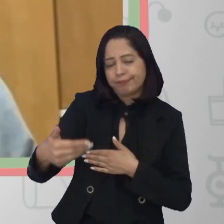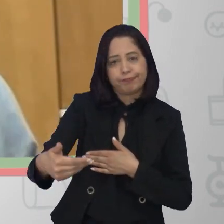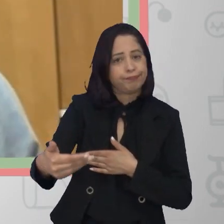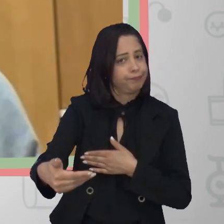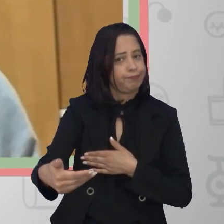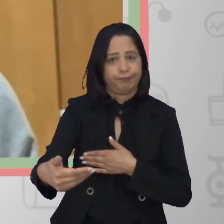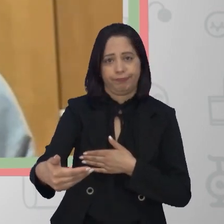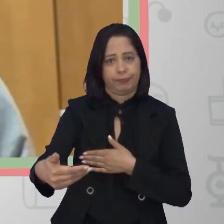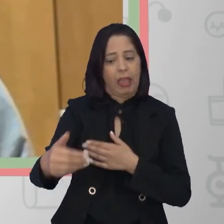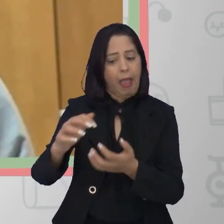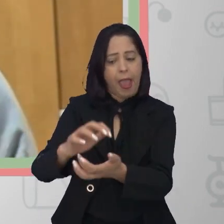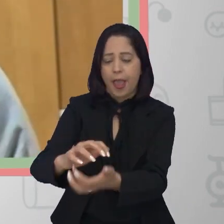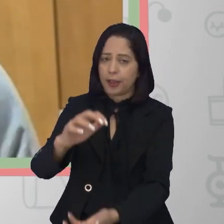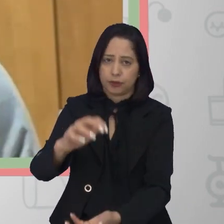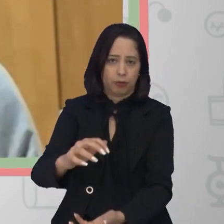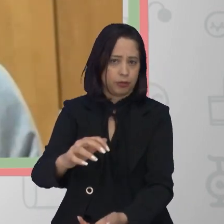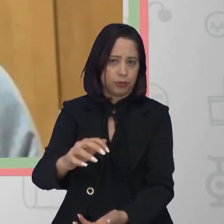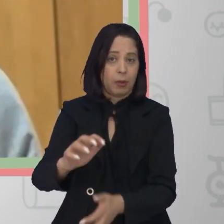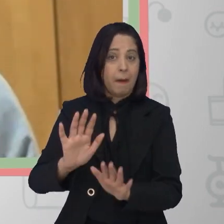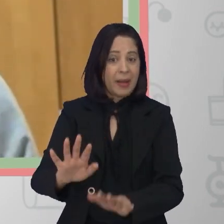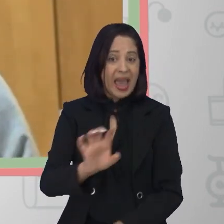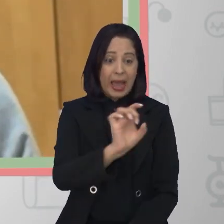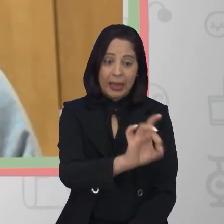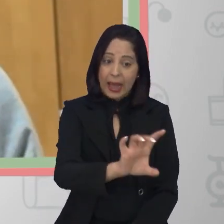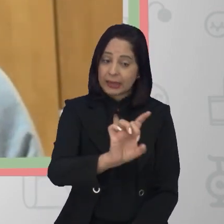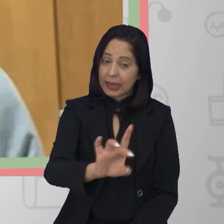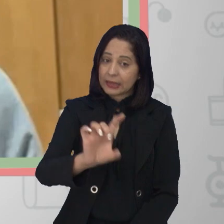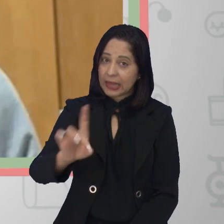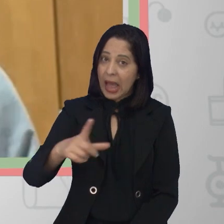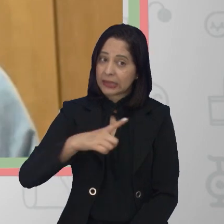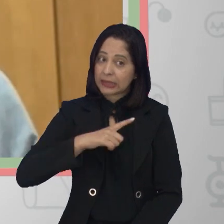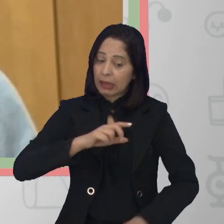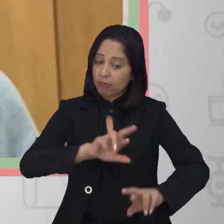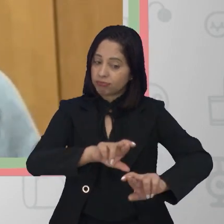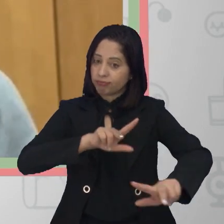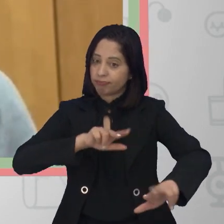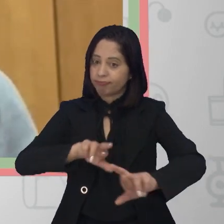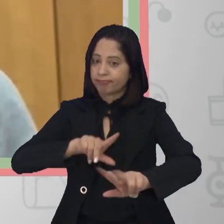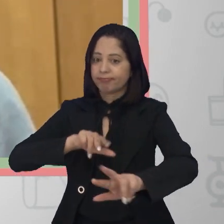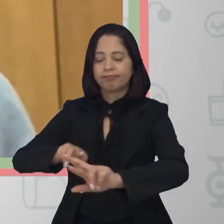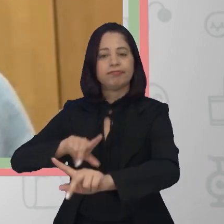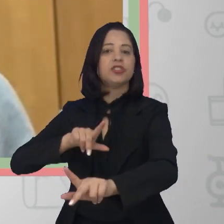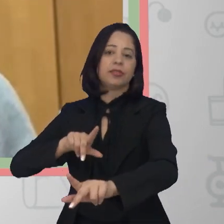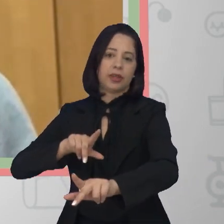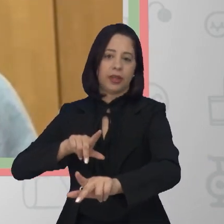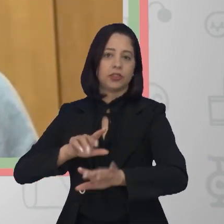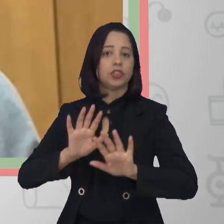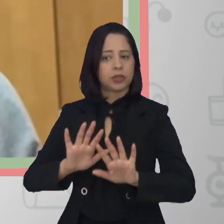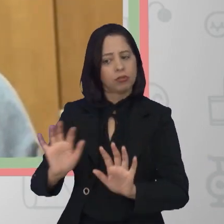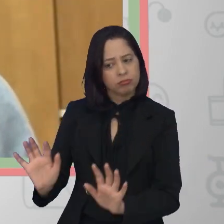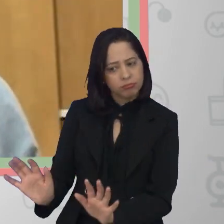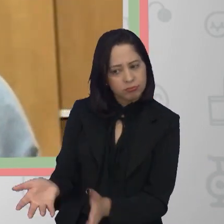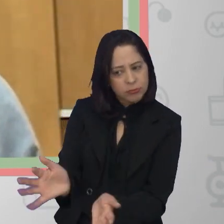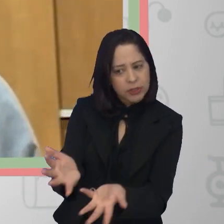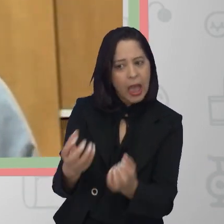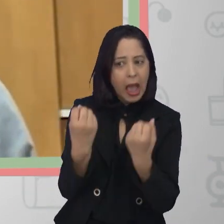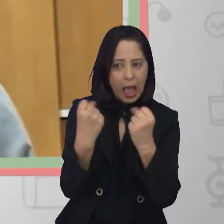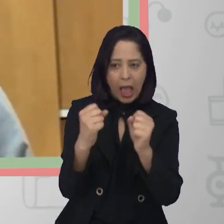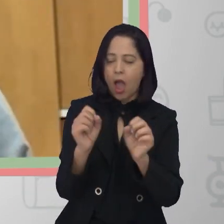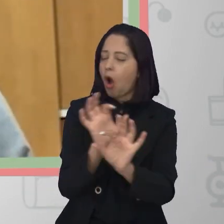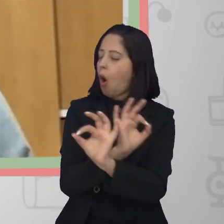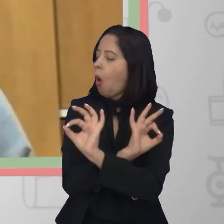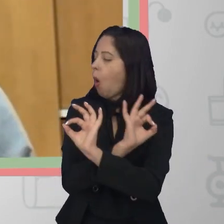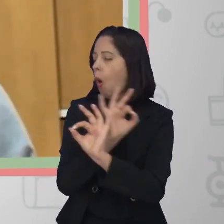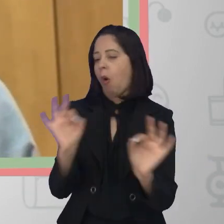de maneiras distintas, de maneiras diferentes, né? Então, estimular a prática da atividade sempre, em